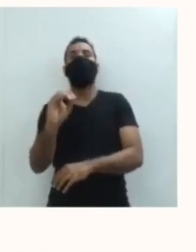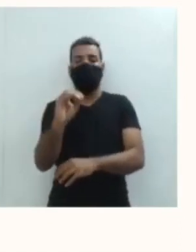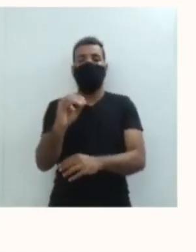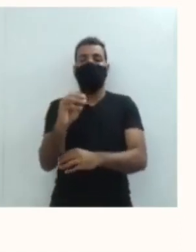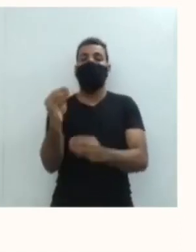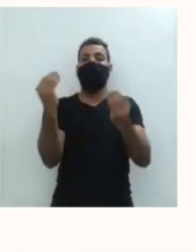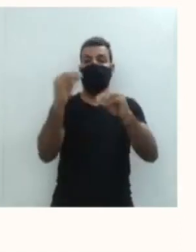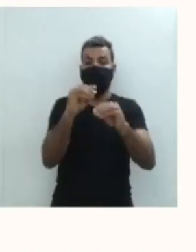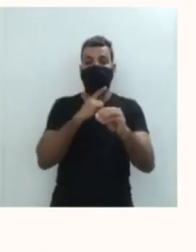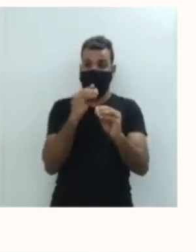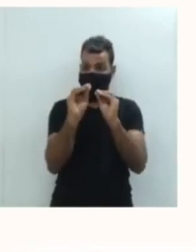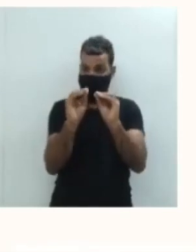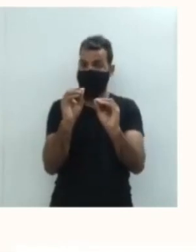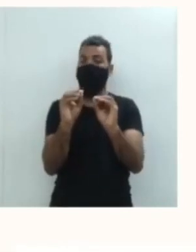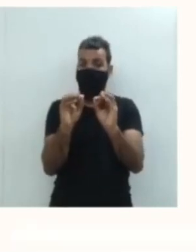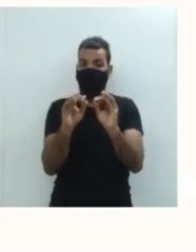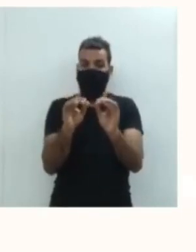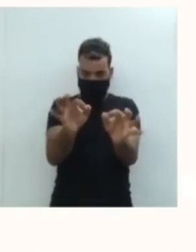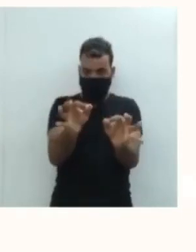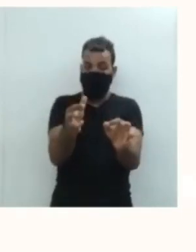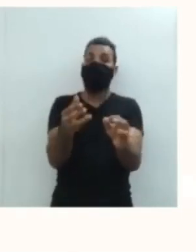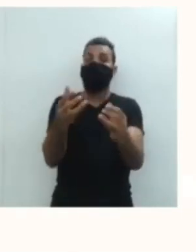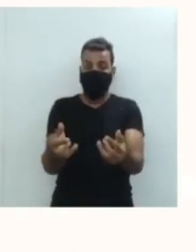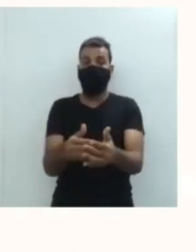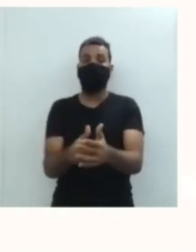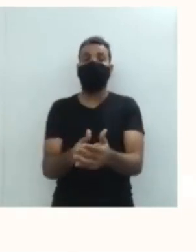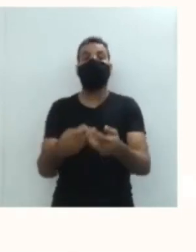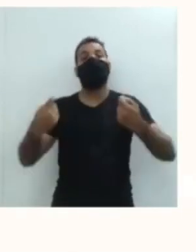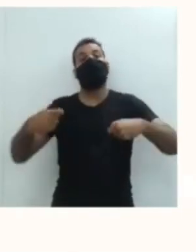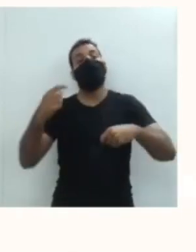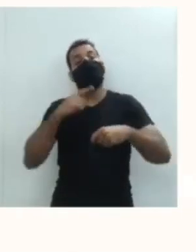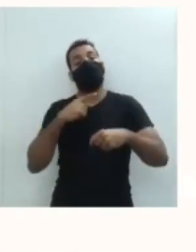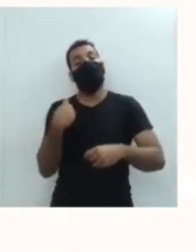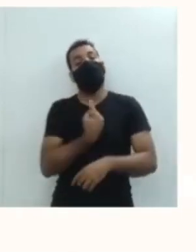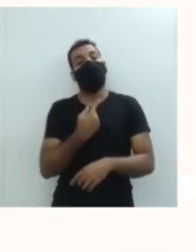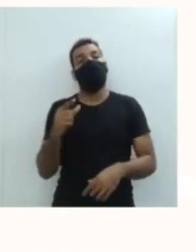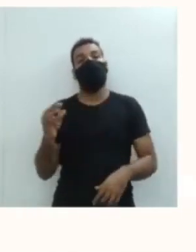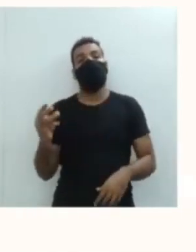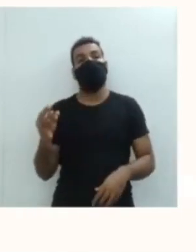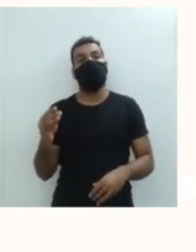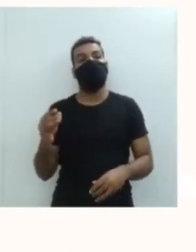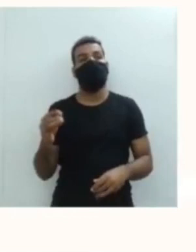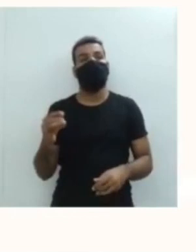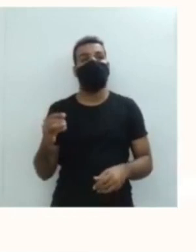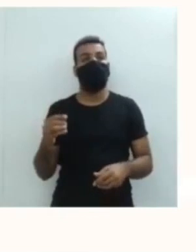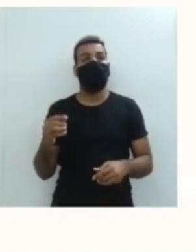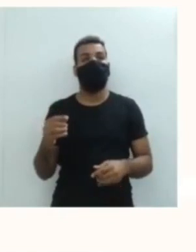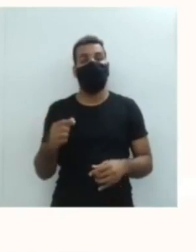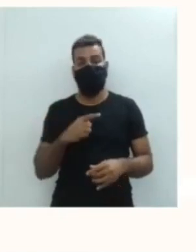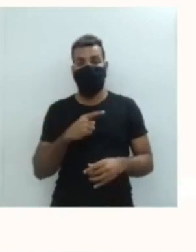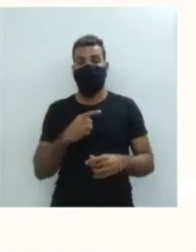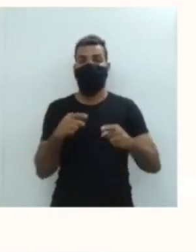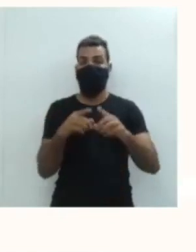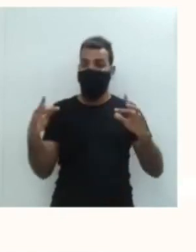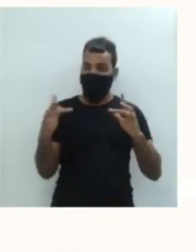precisará implementar esses métodos certo aonde nós vamos ter aqui a nossa nós vamos ter aqui o nosso